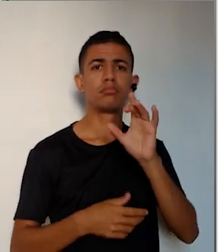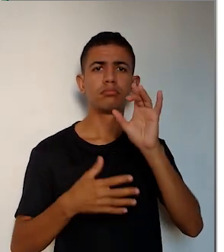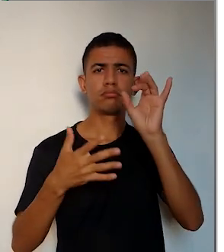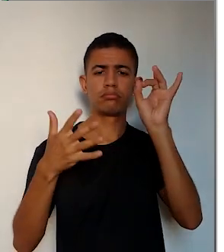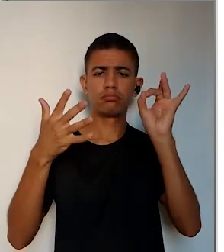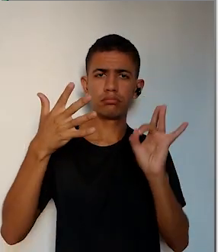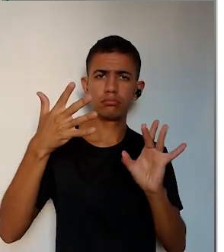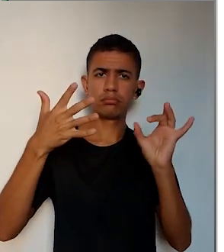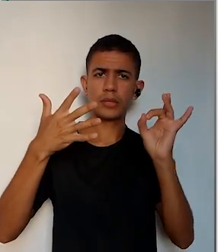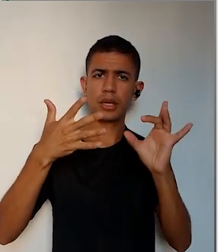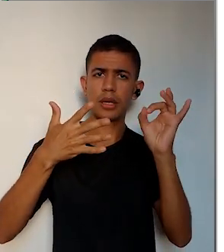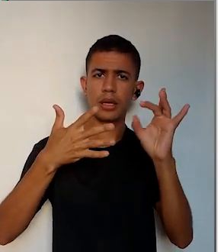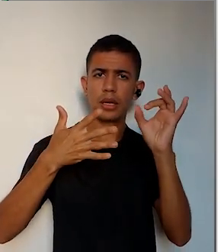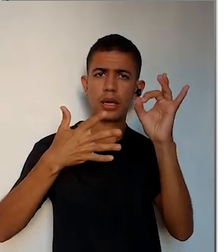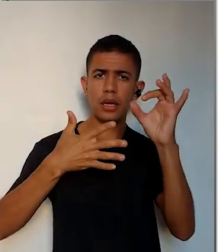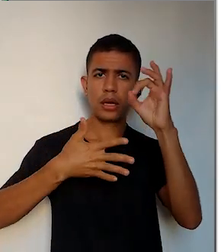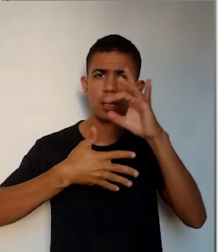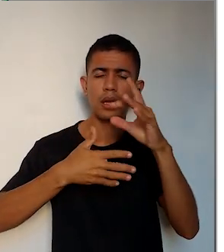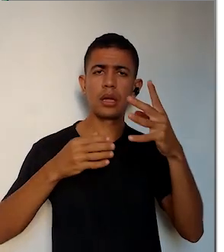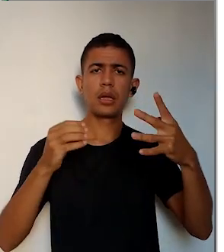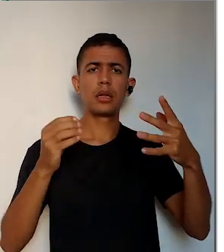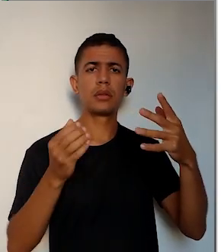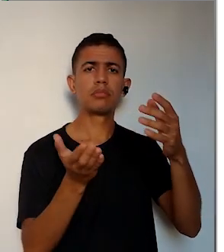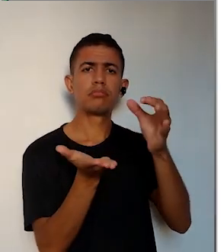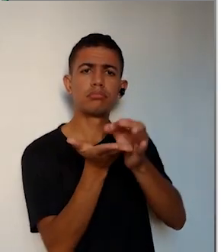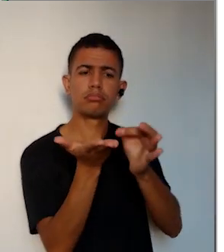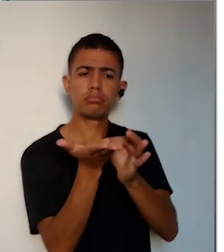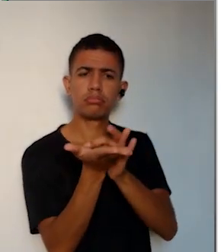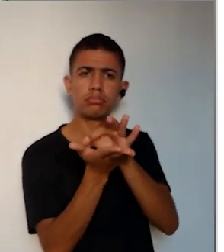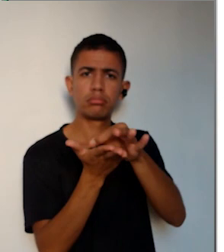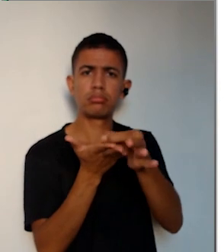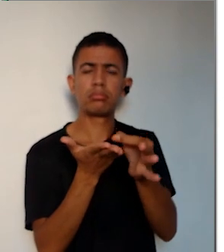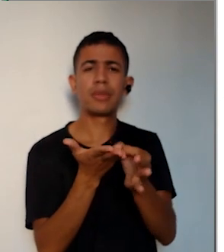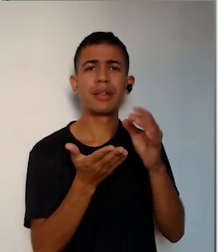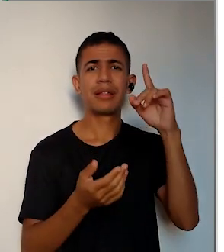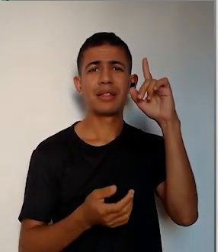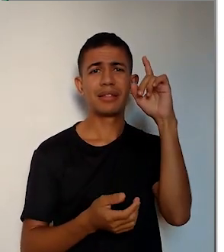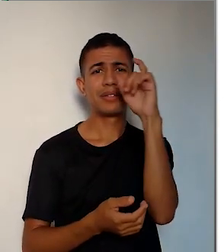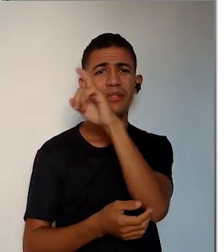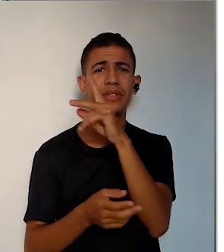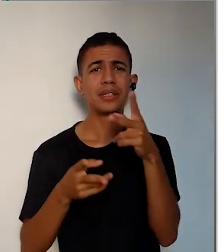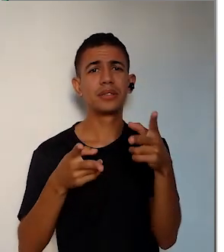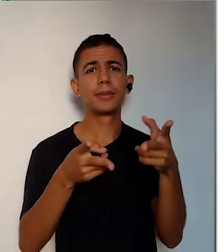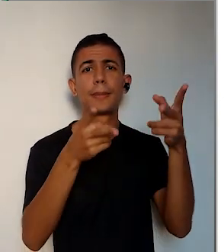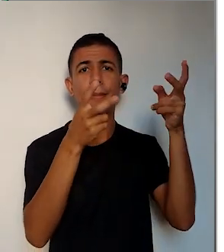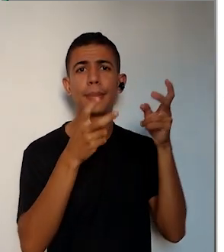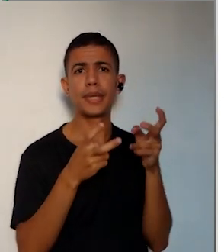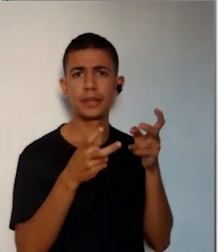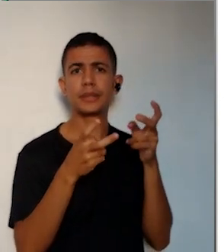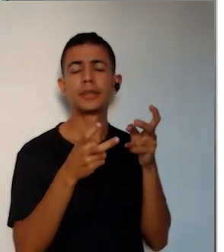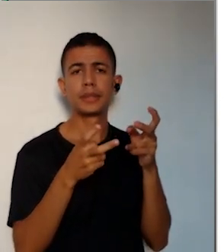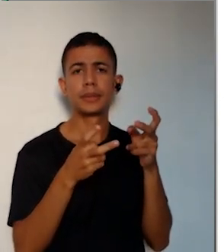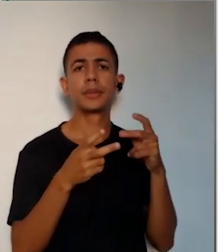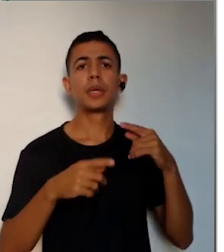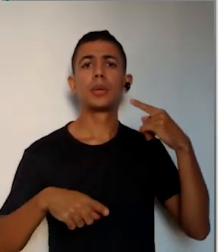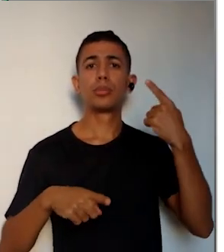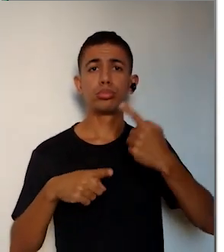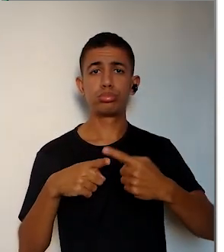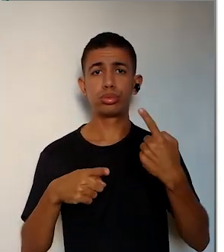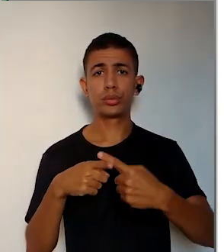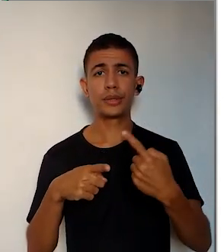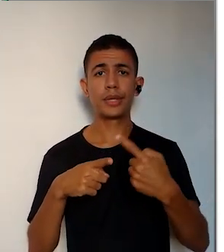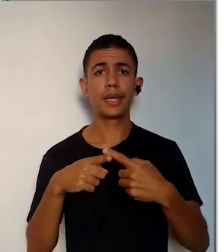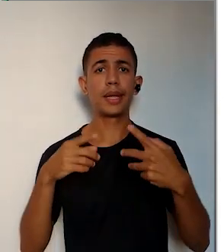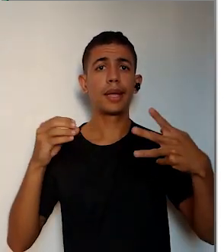limites individuais de cada célula muscular lisa é de difícil observação,